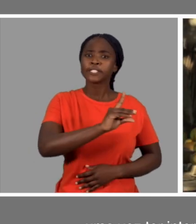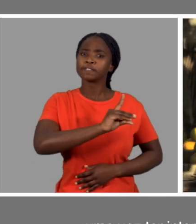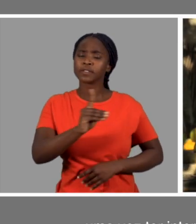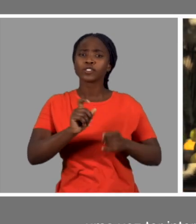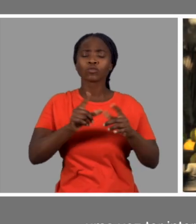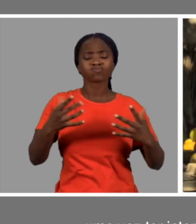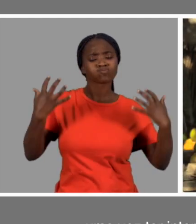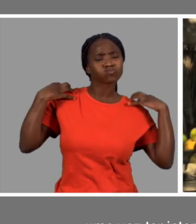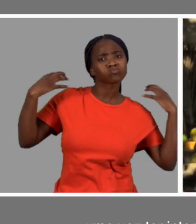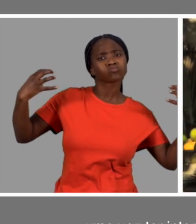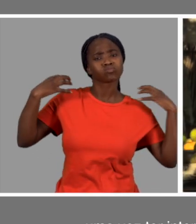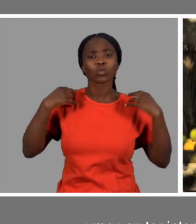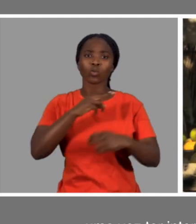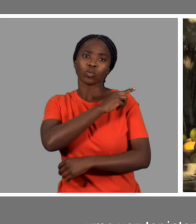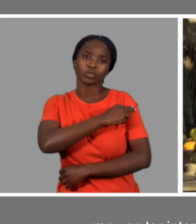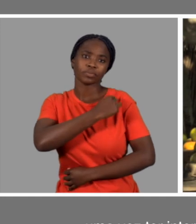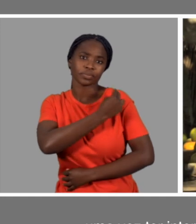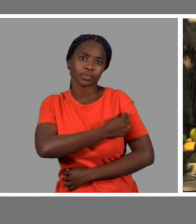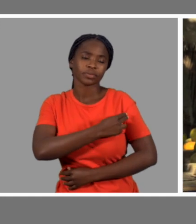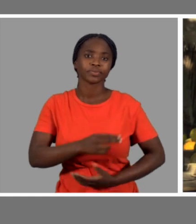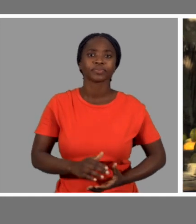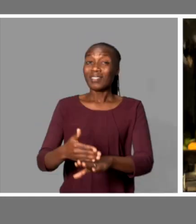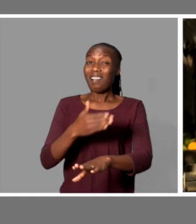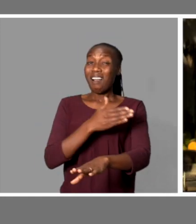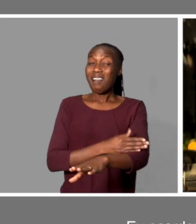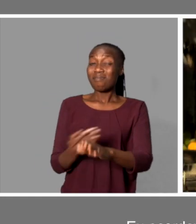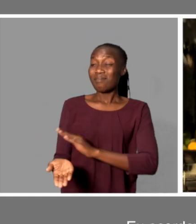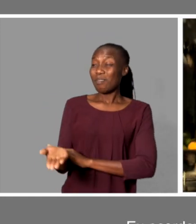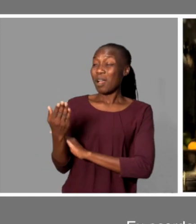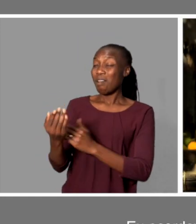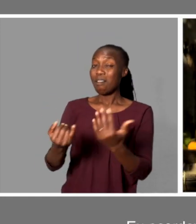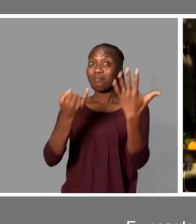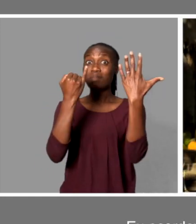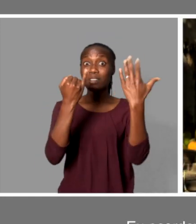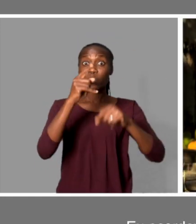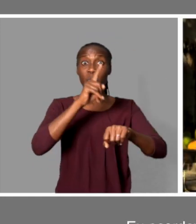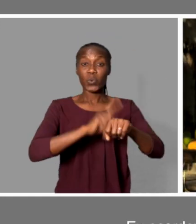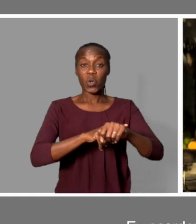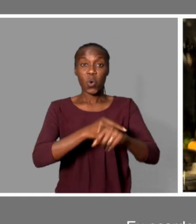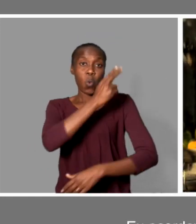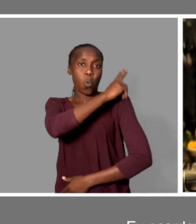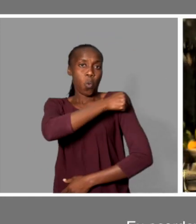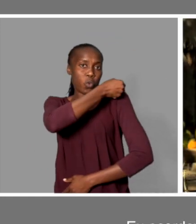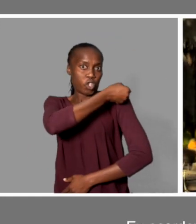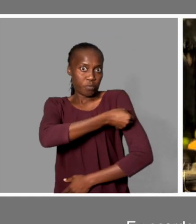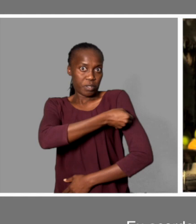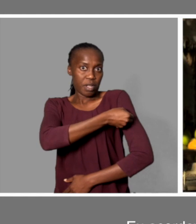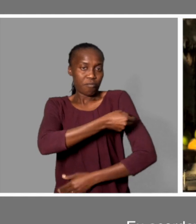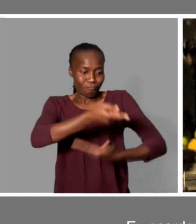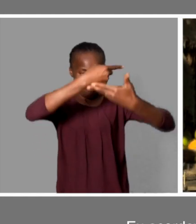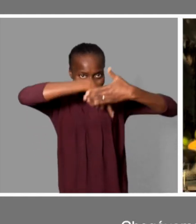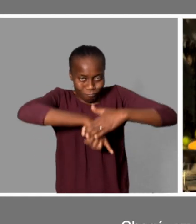interrupido a fisioterapia no hospital. Eu madrugava, seis horas já estava no hospital, na Manduca,